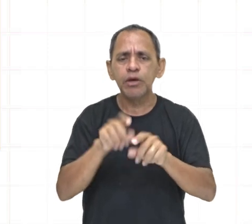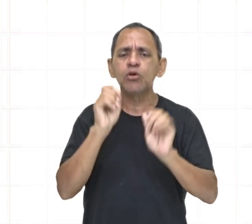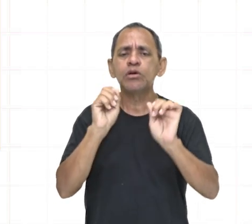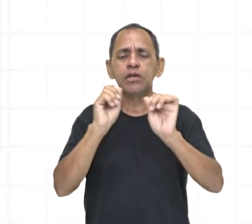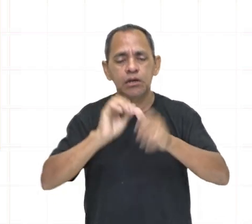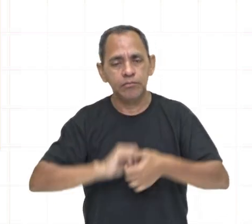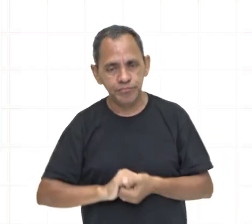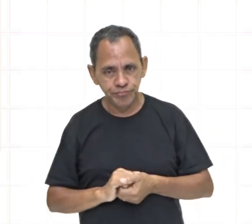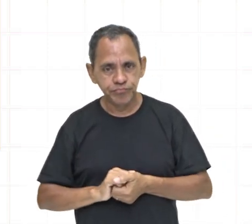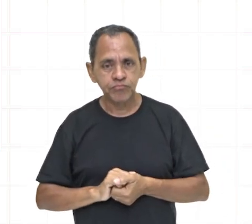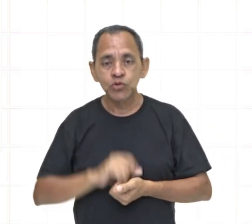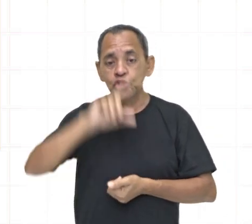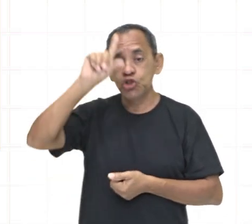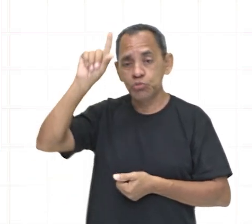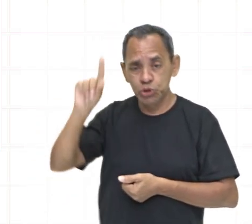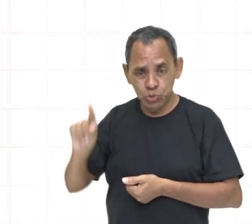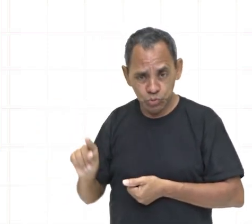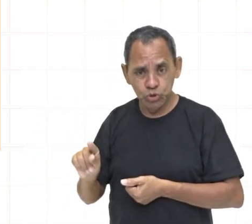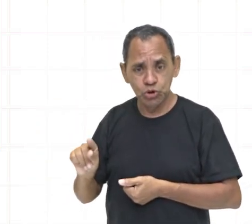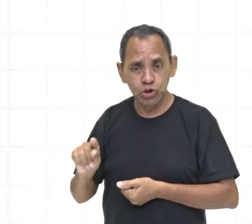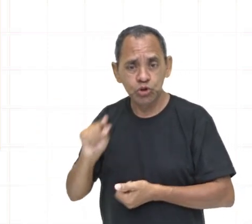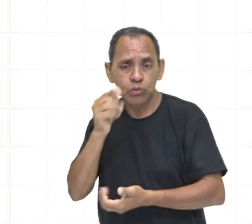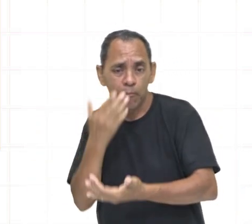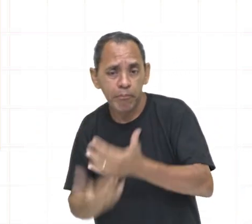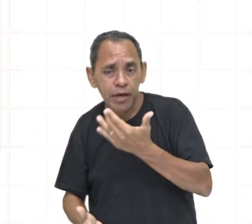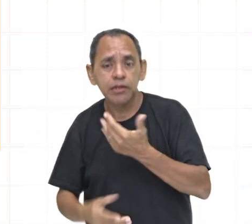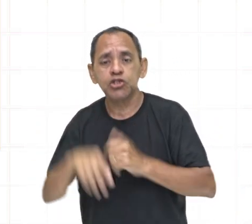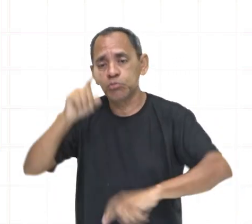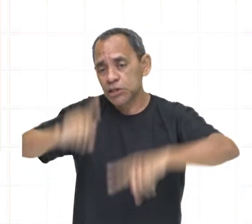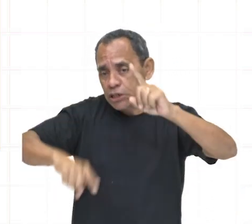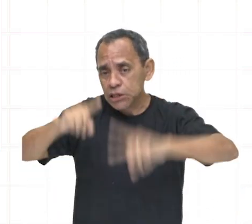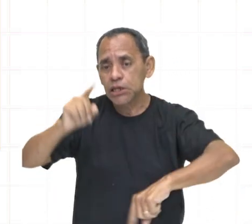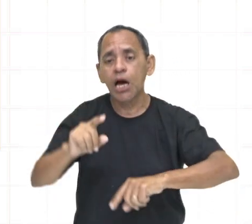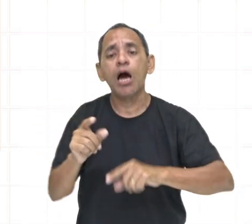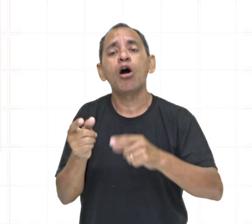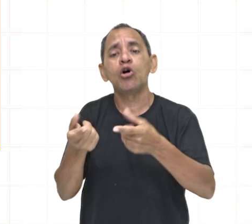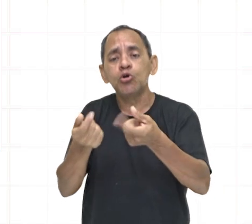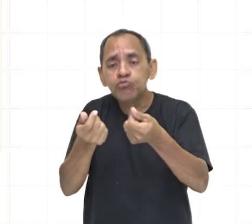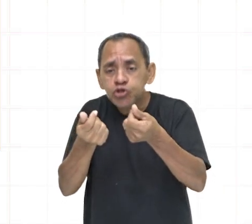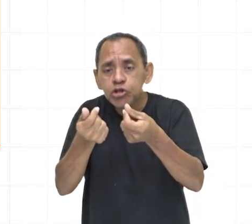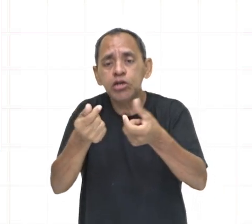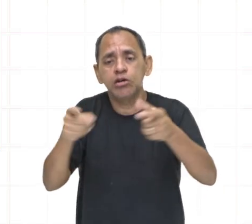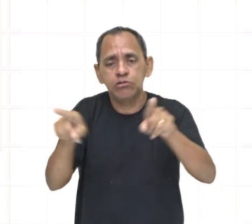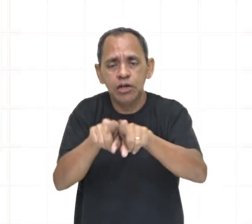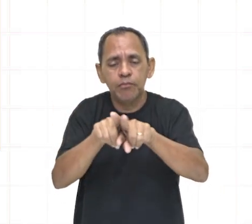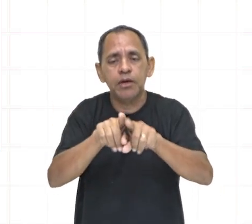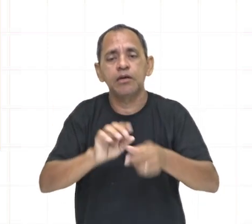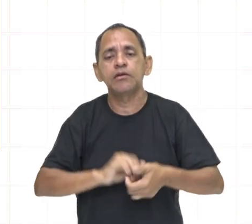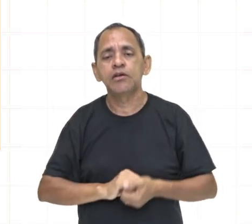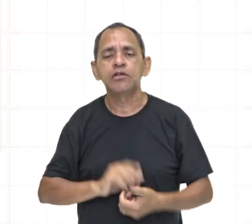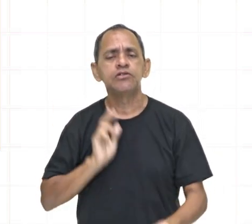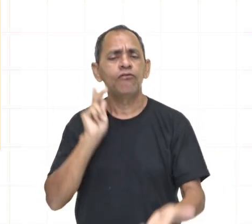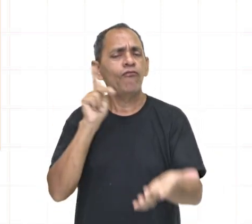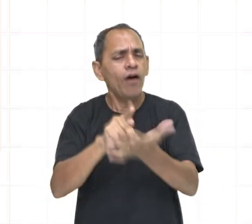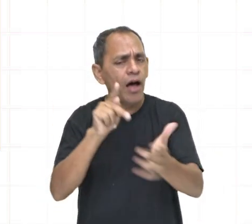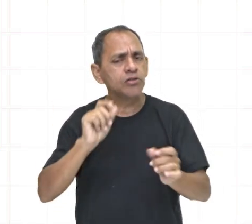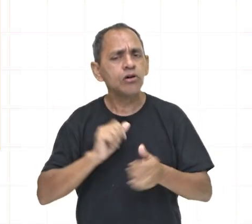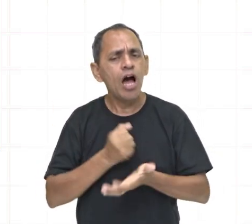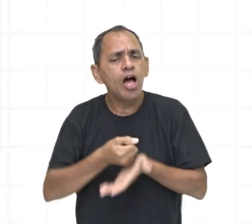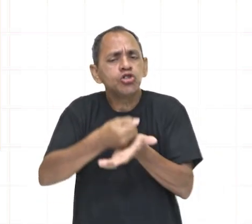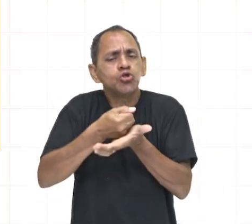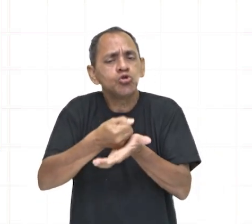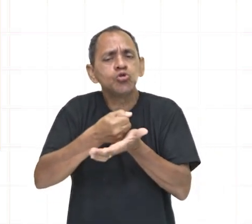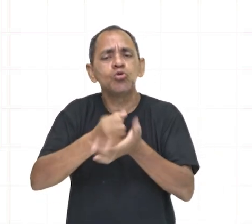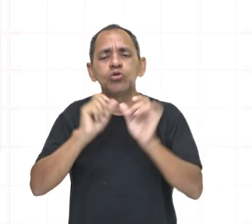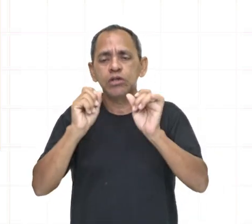e reduzindo o desperdício ali para as indústrias. Isso acabou realmente ajudando e facilitando